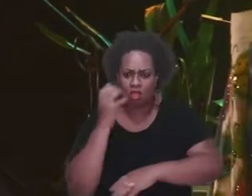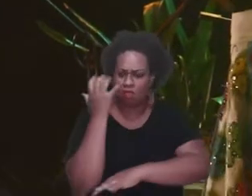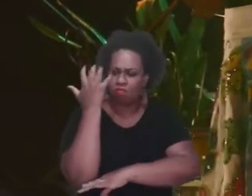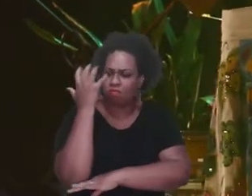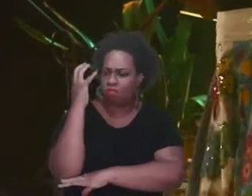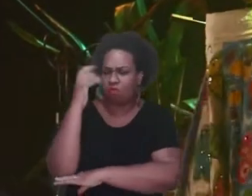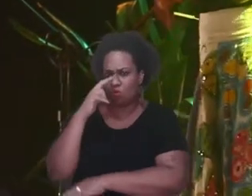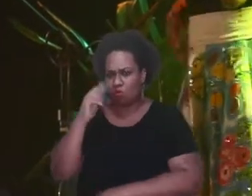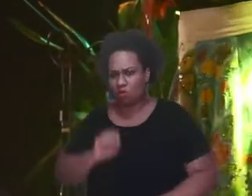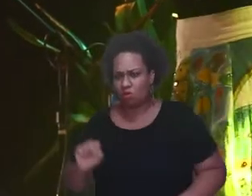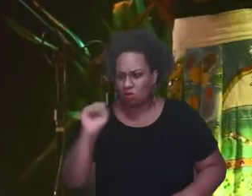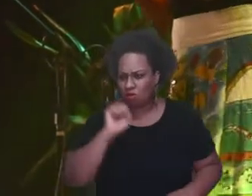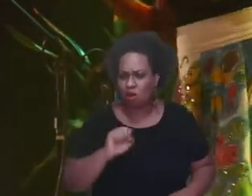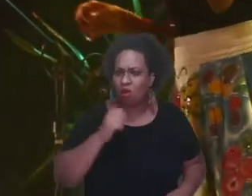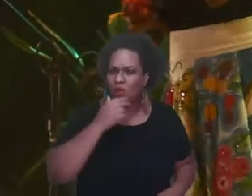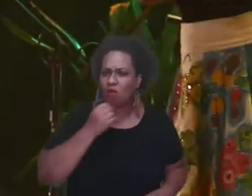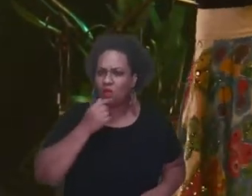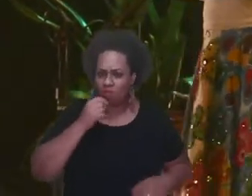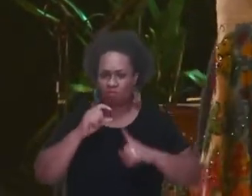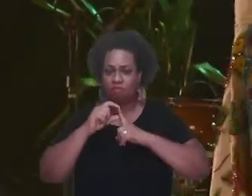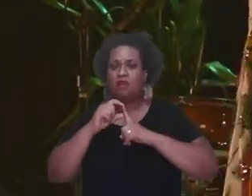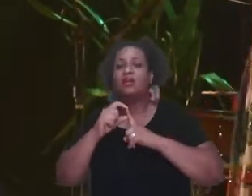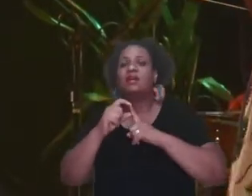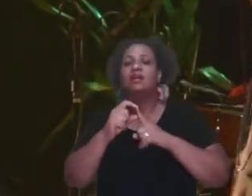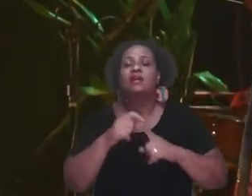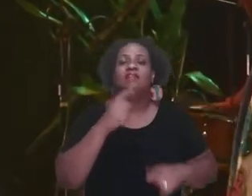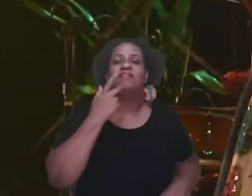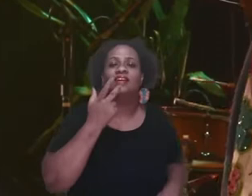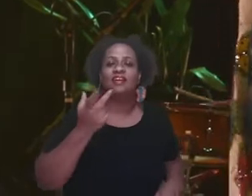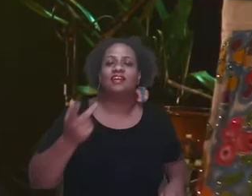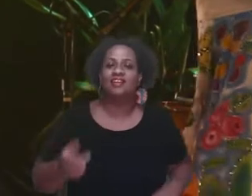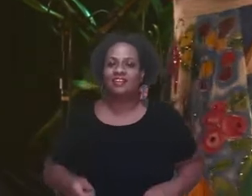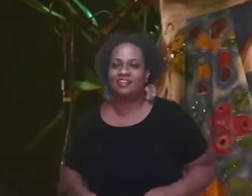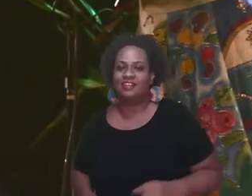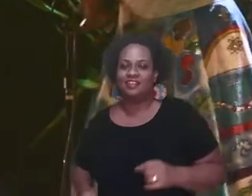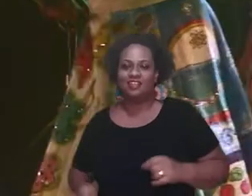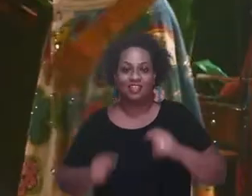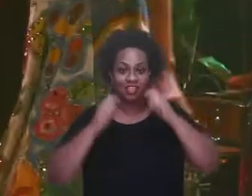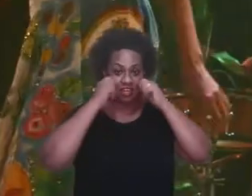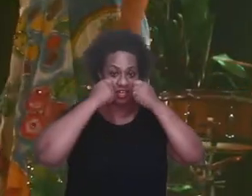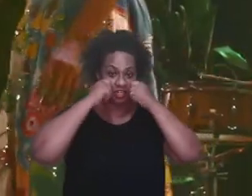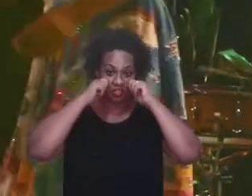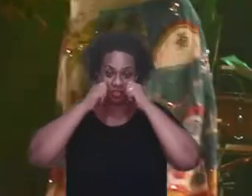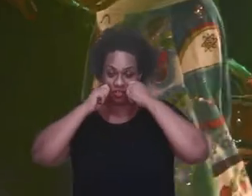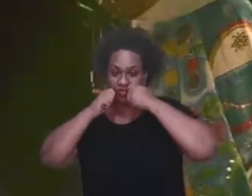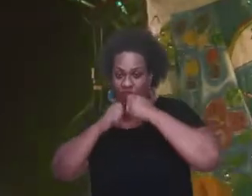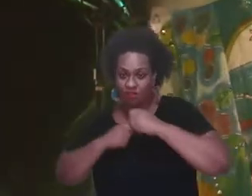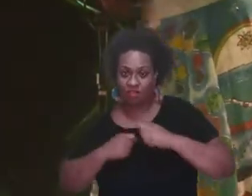raiz não sabe rapaz solteiro tem palavra do que eles era chorou